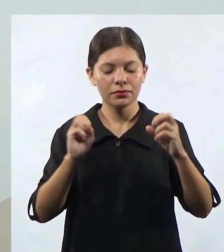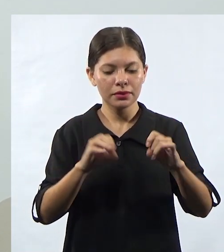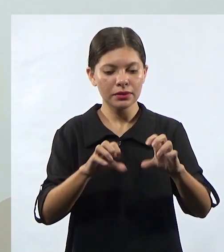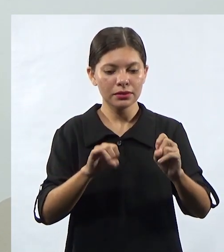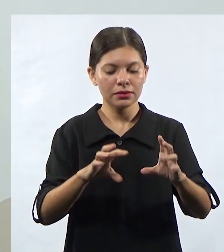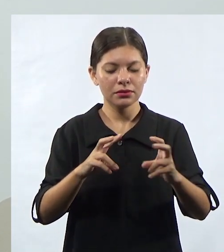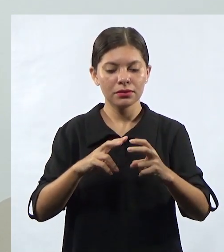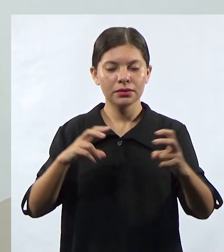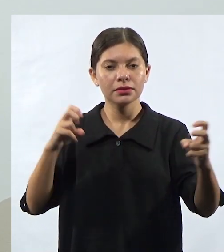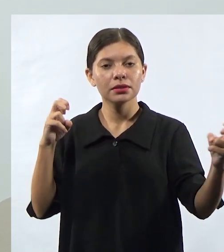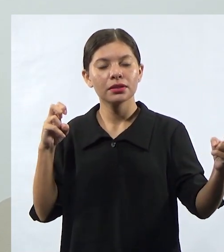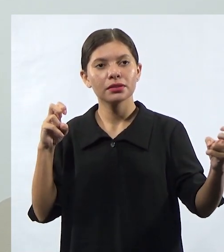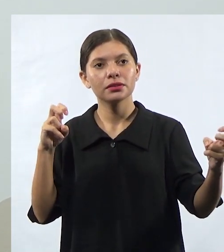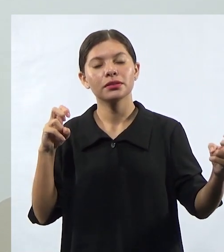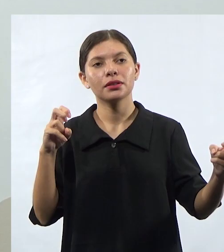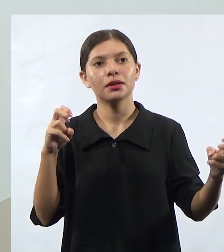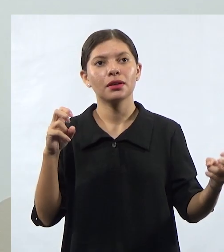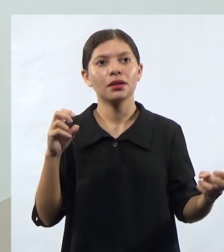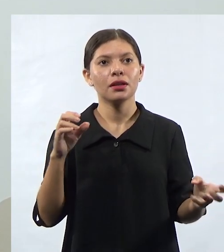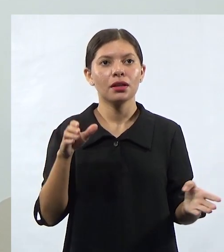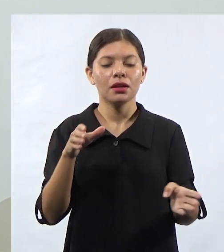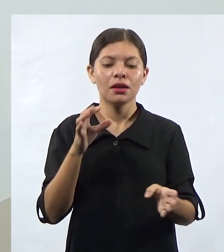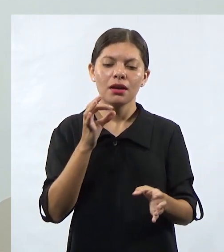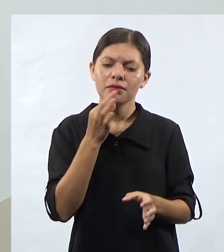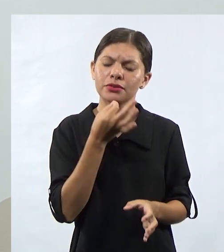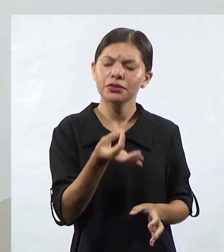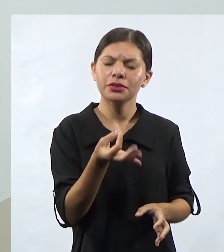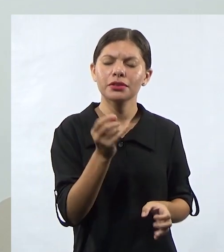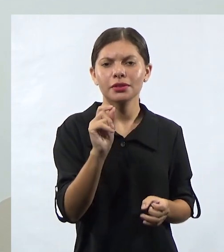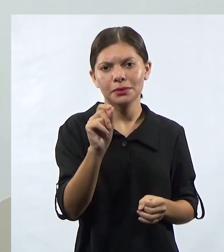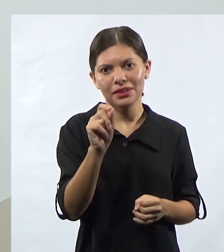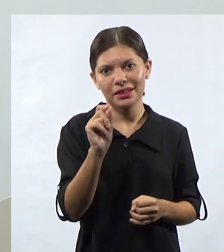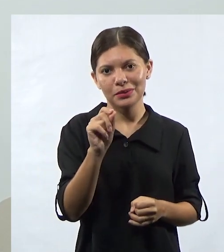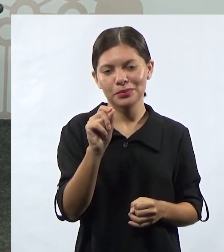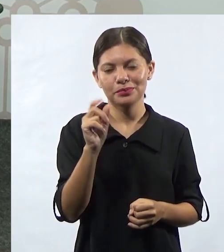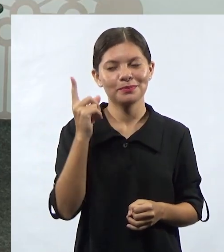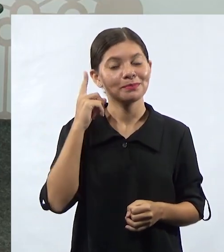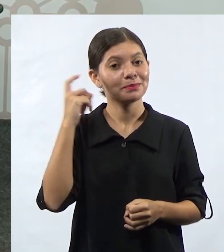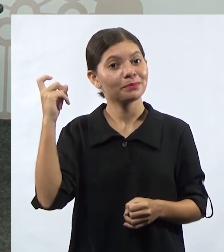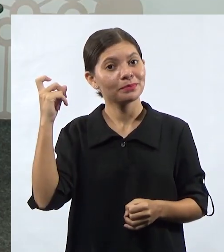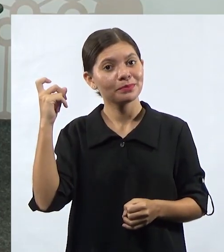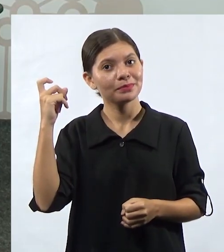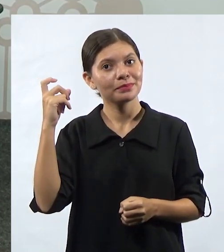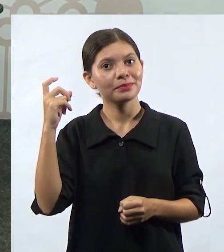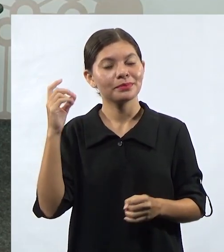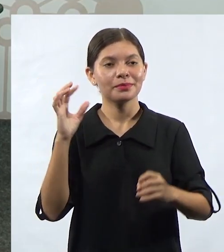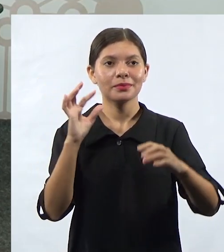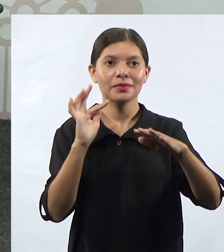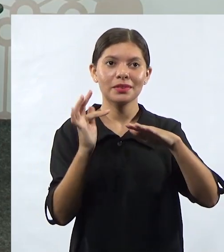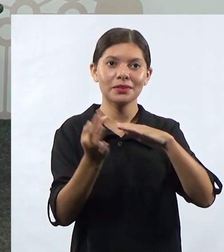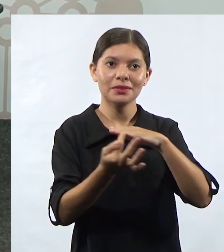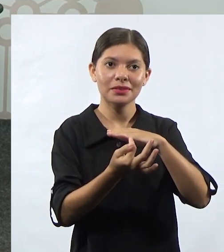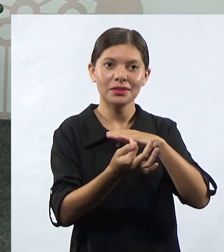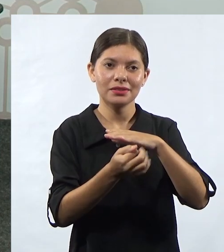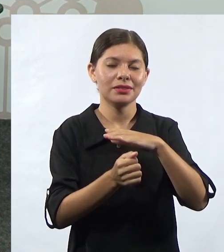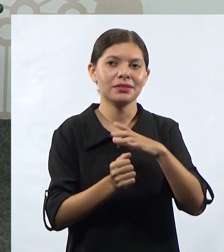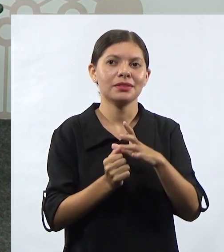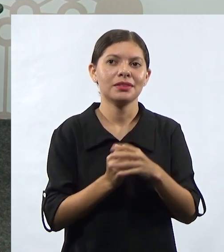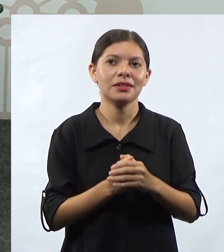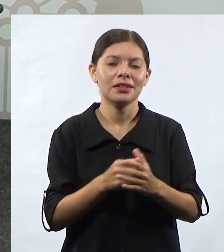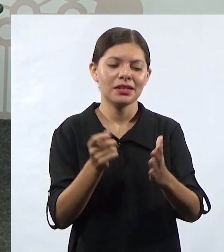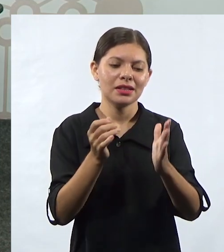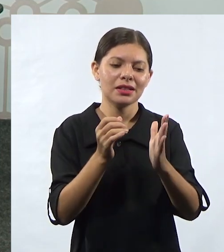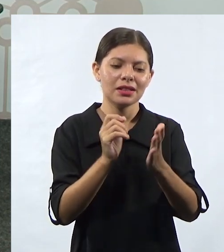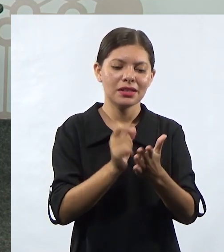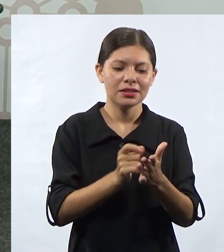eles indicam o próprio áudio, né, das redes sociais. Então, assim, não precisa ser por escrito, pode ser